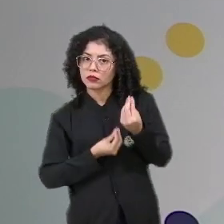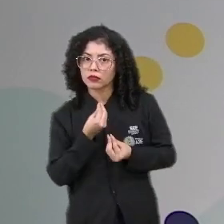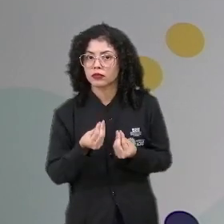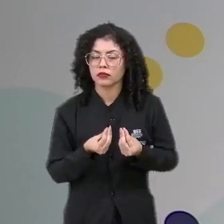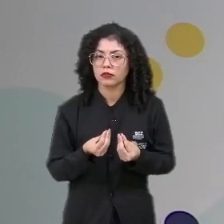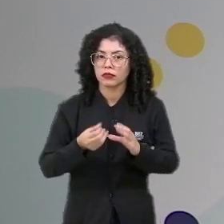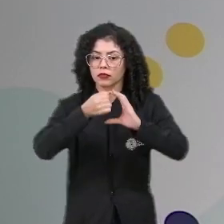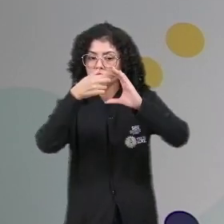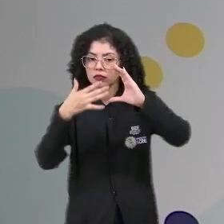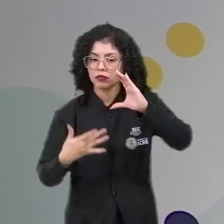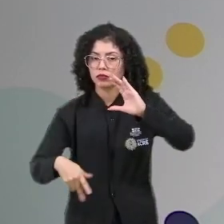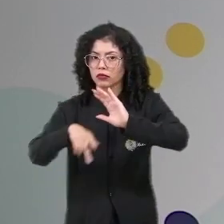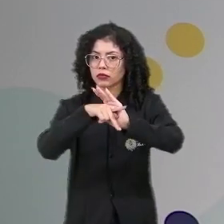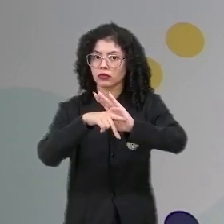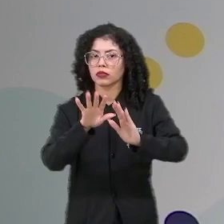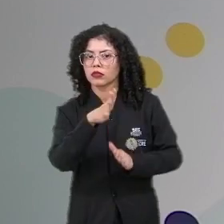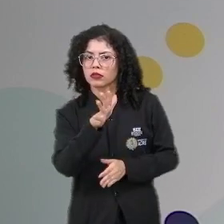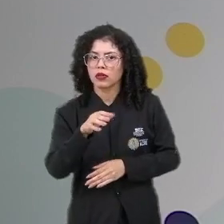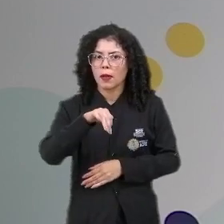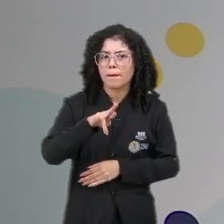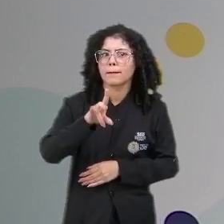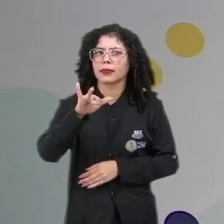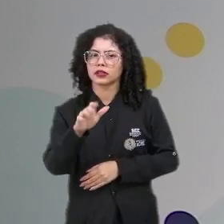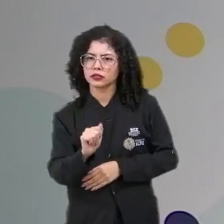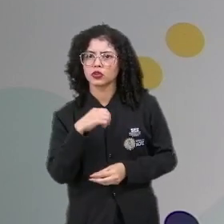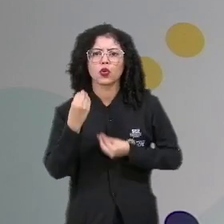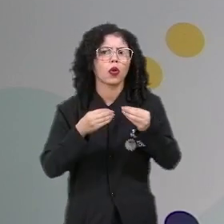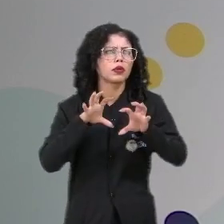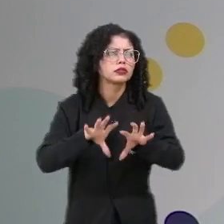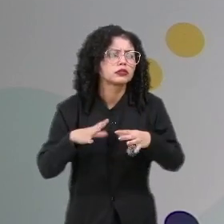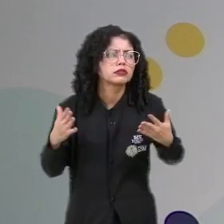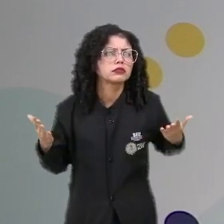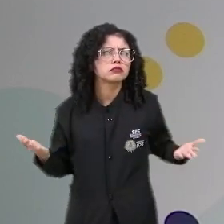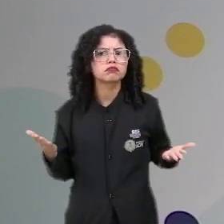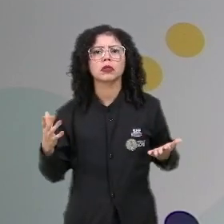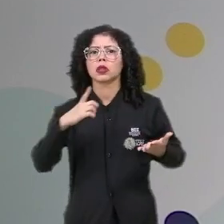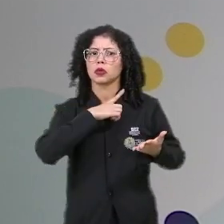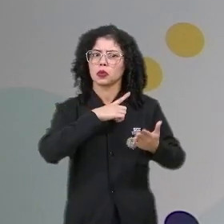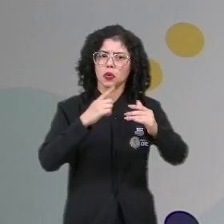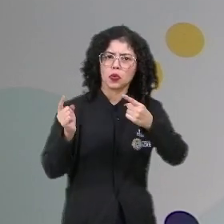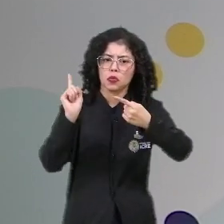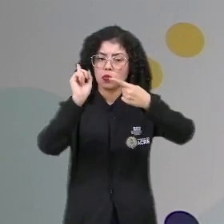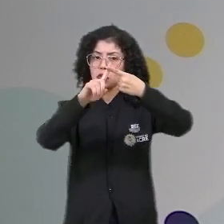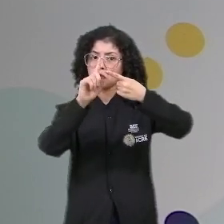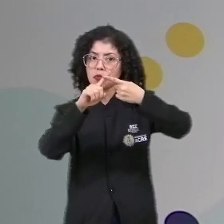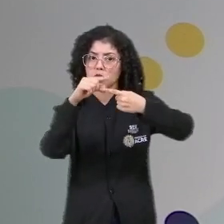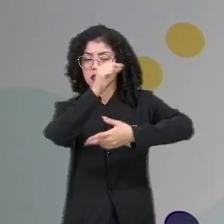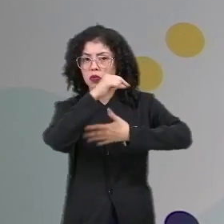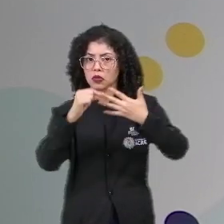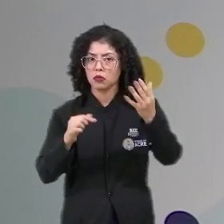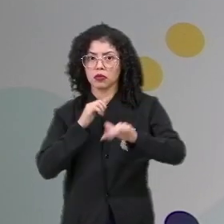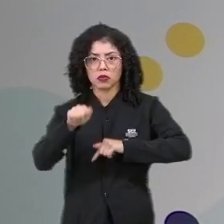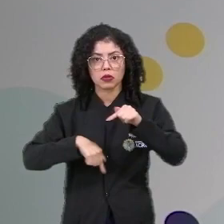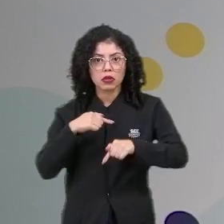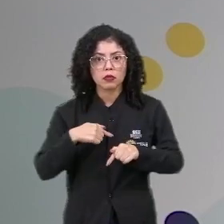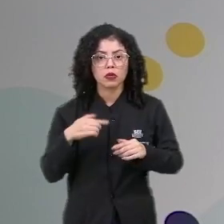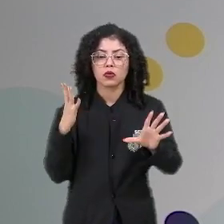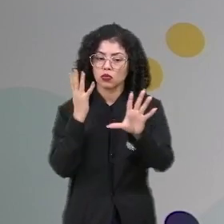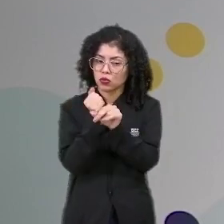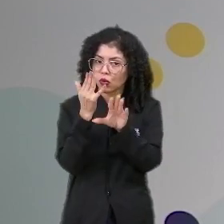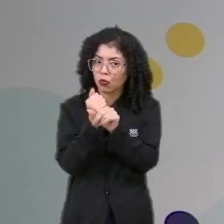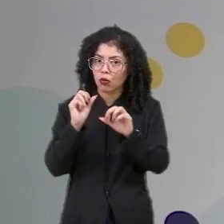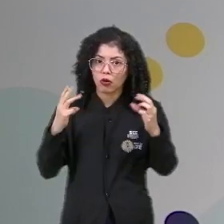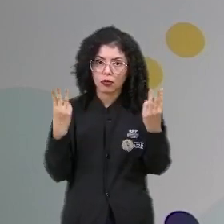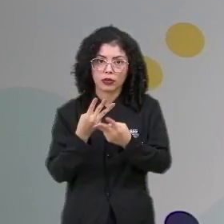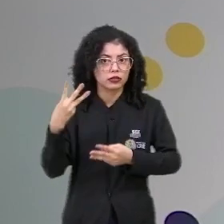uma espécie de média aritmética. Como assim? Ele pegou o primeiro elemento químico, somou com a massa